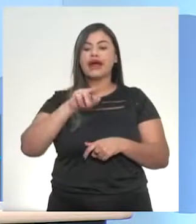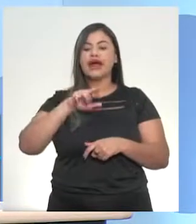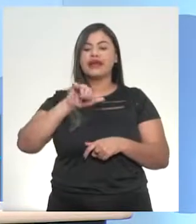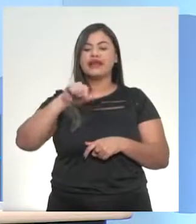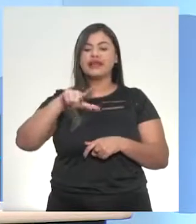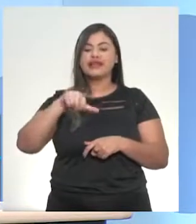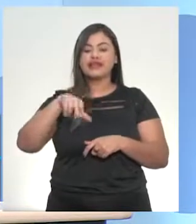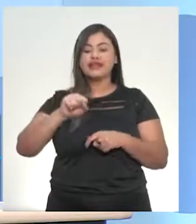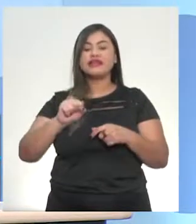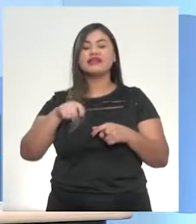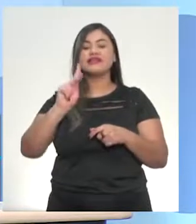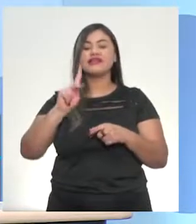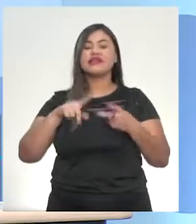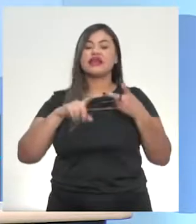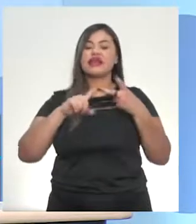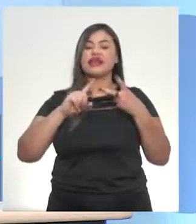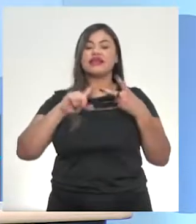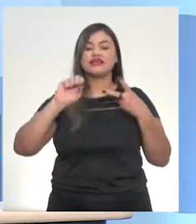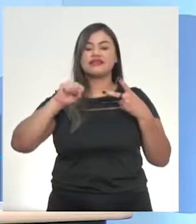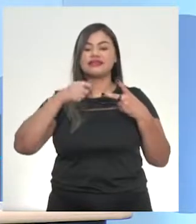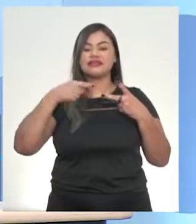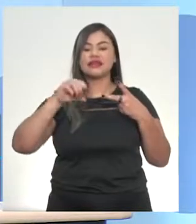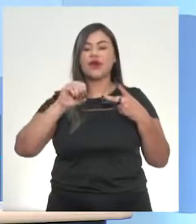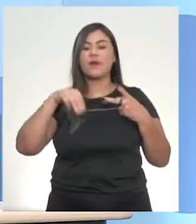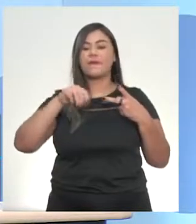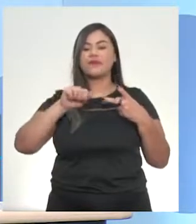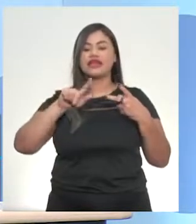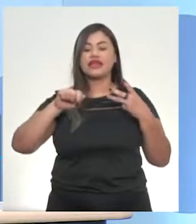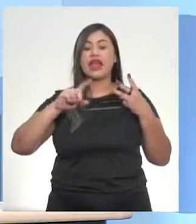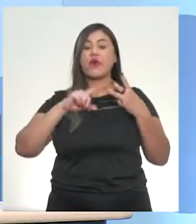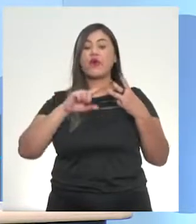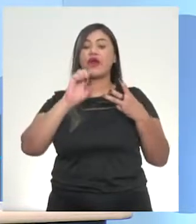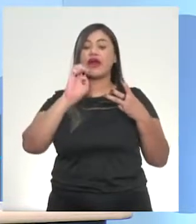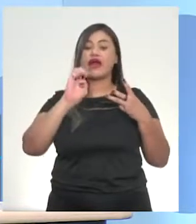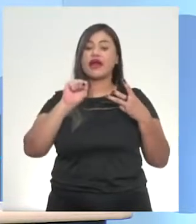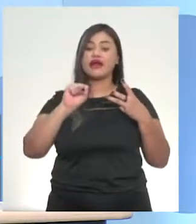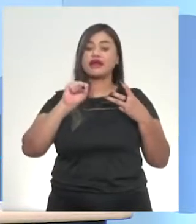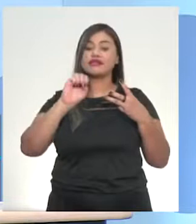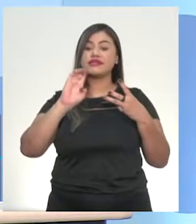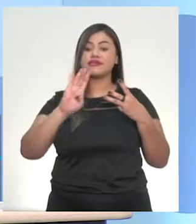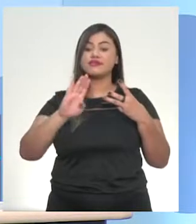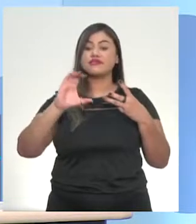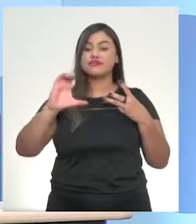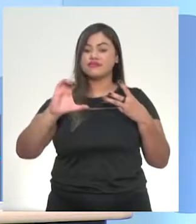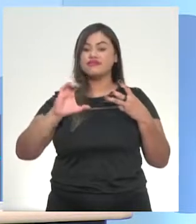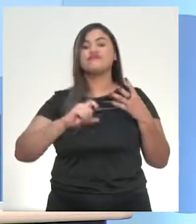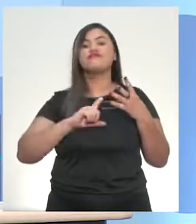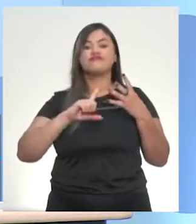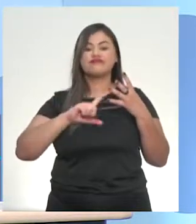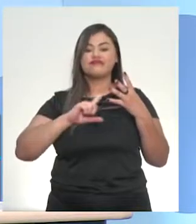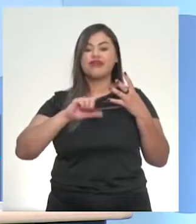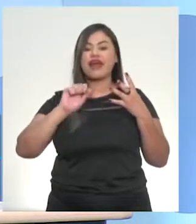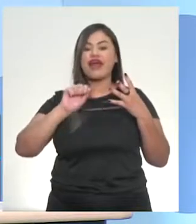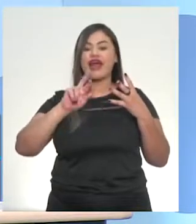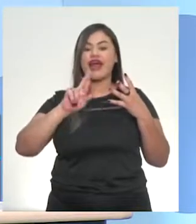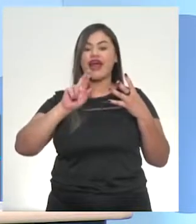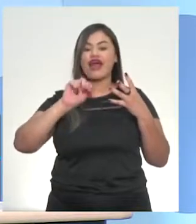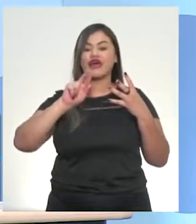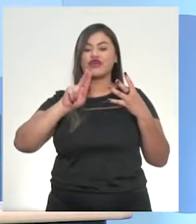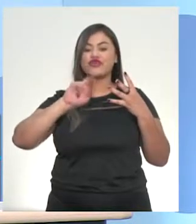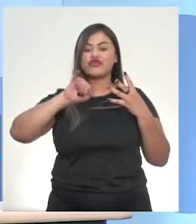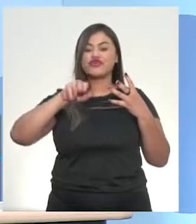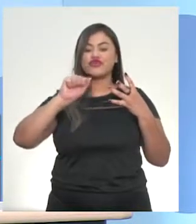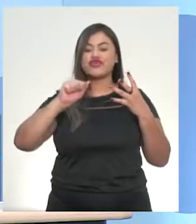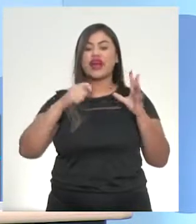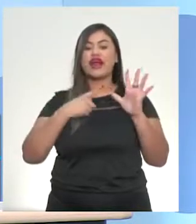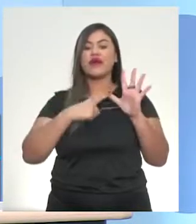Miguel Paulista, que sempre participa das aulas, abraço, pessoal. Pessoal de São Bernardo do Campo, da Escola Carlos Pesolo, o pessoal de Arujá, da Escola